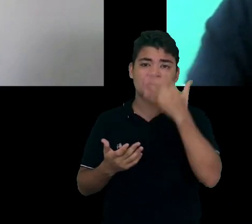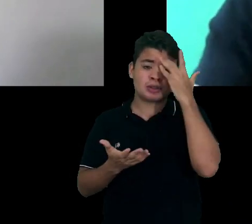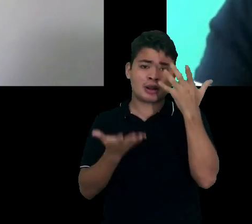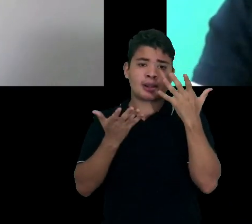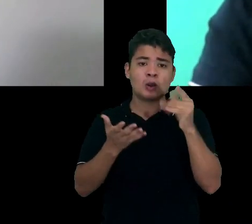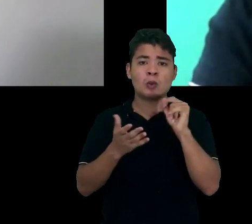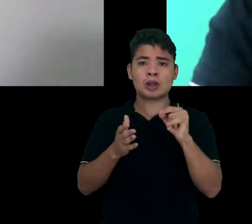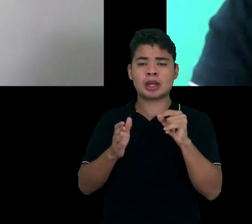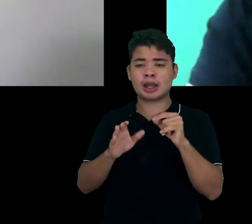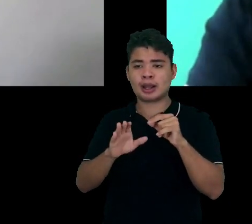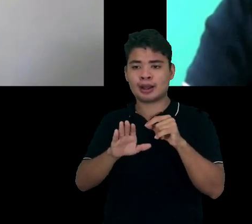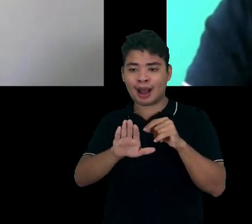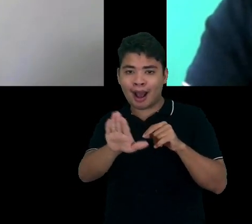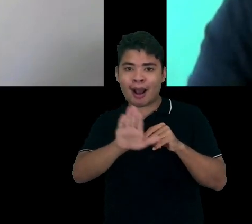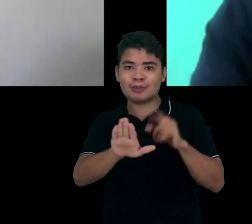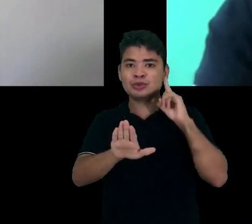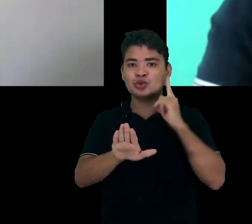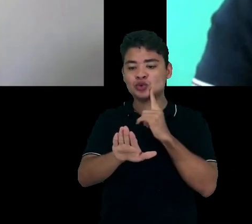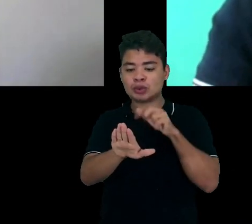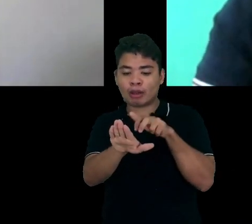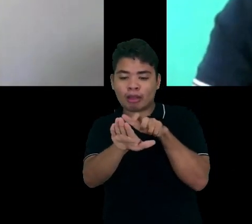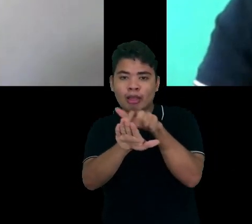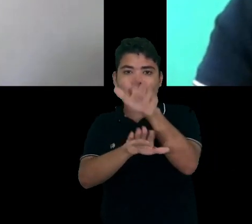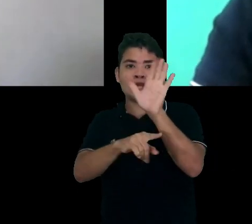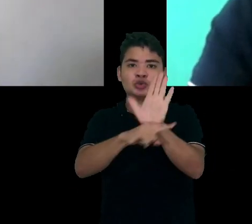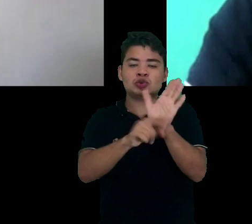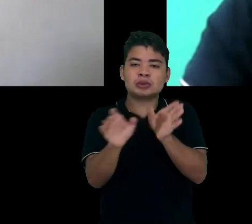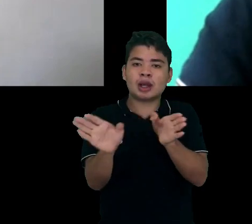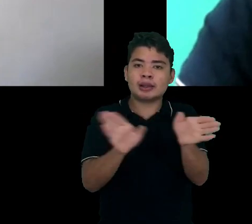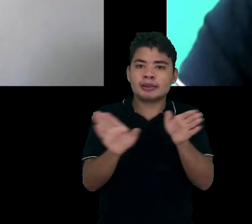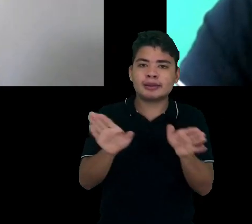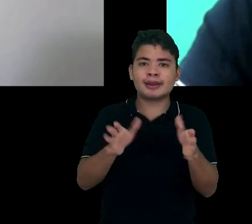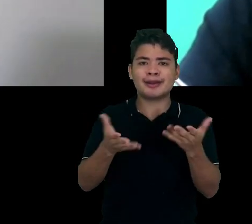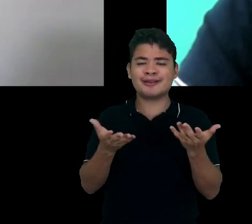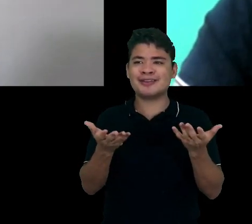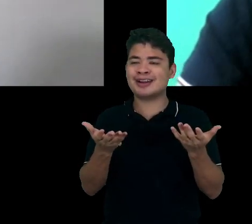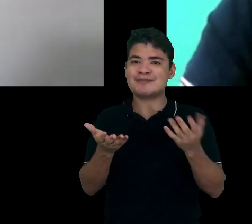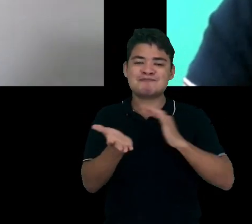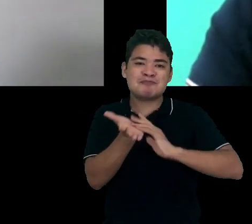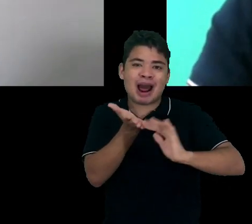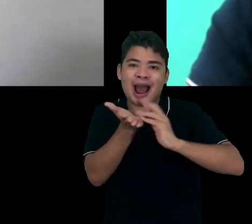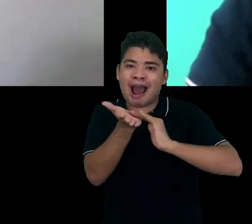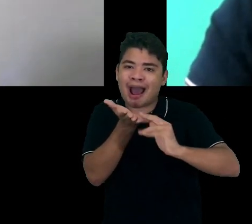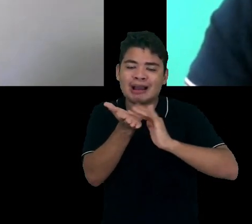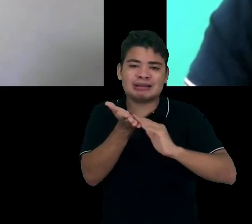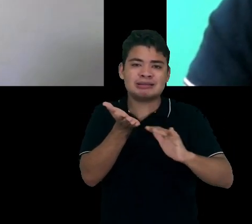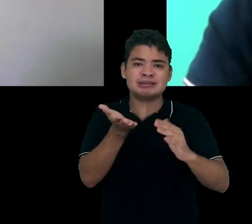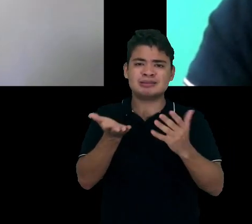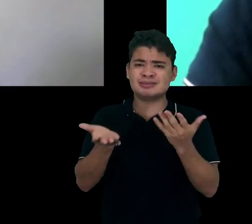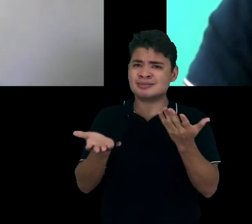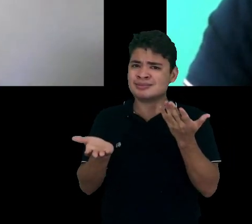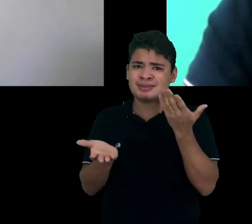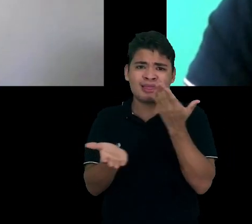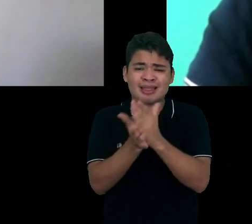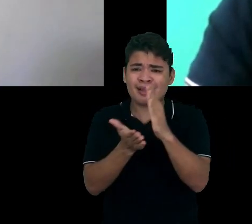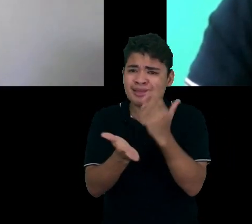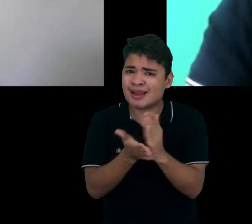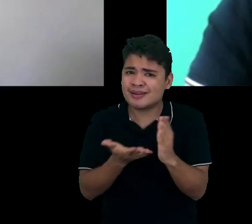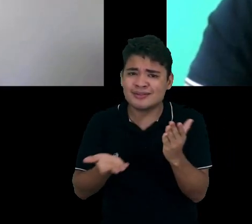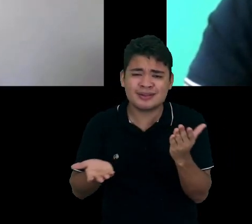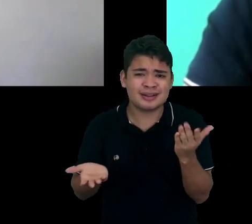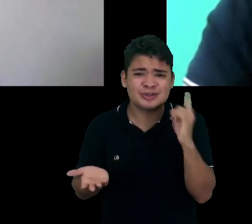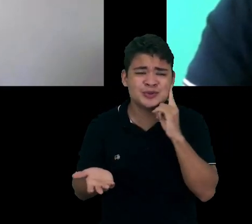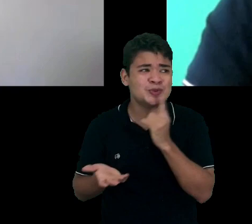queriam pôr rampas para surdos, braille para surdo, não tem nada a ver. É, Então, a